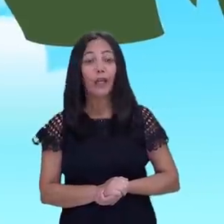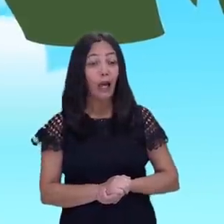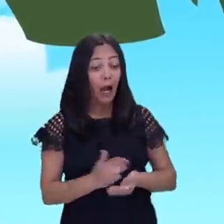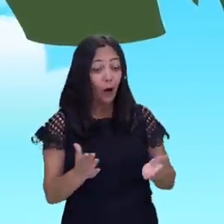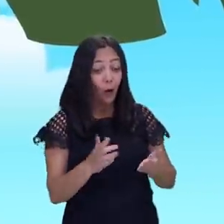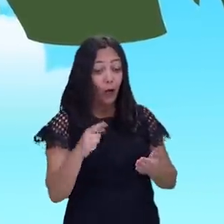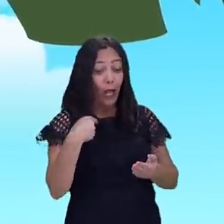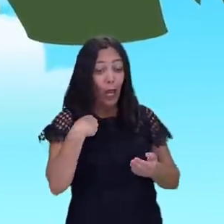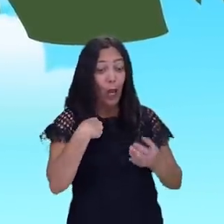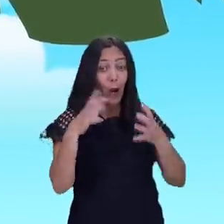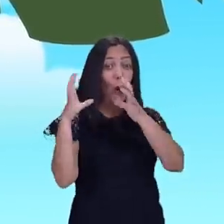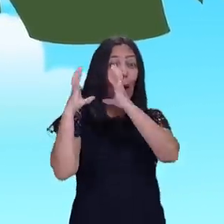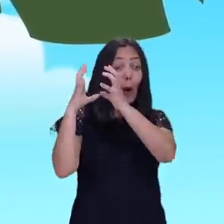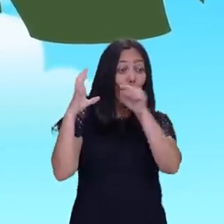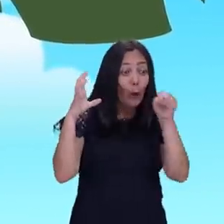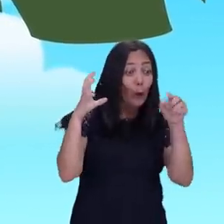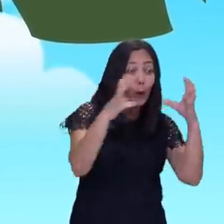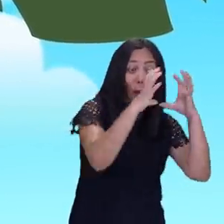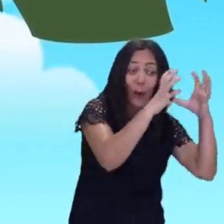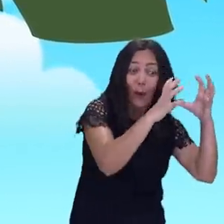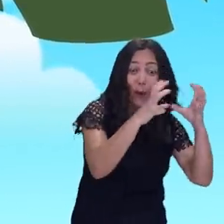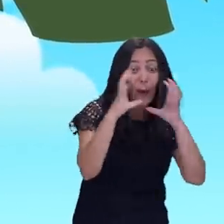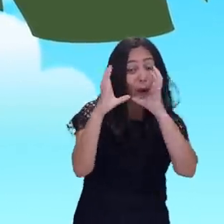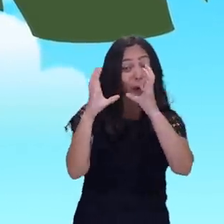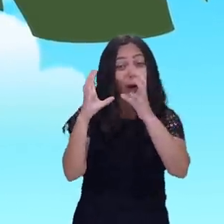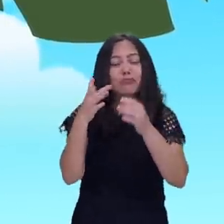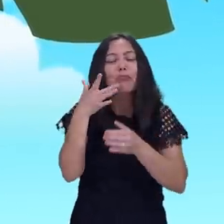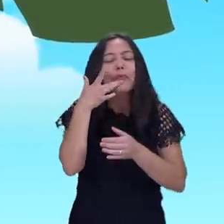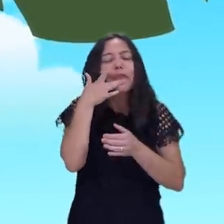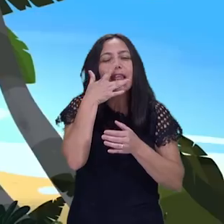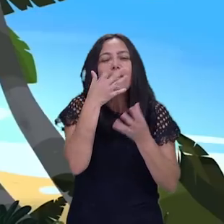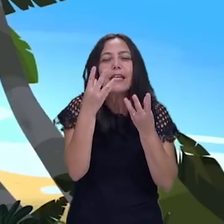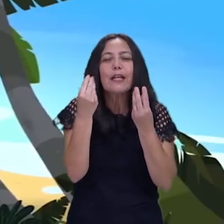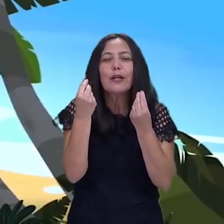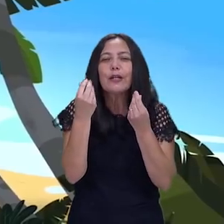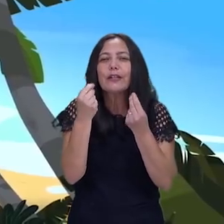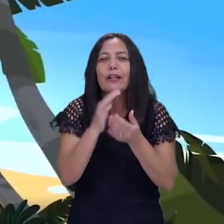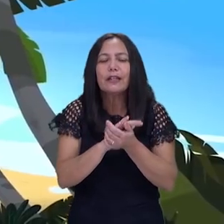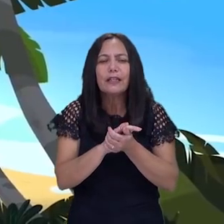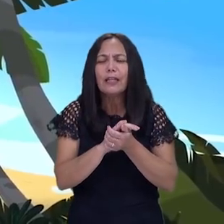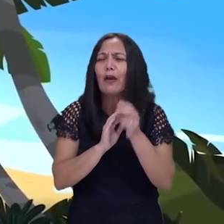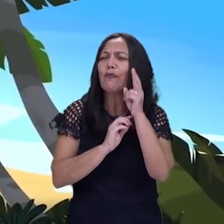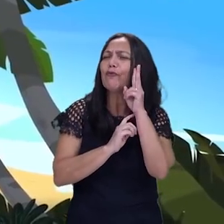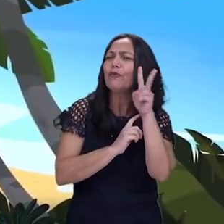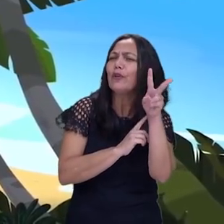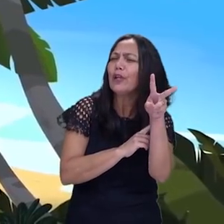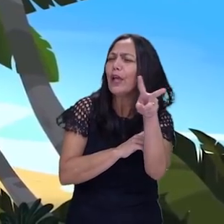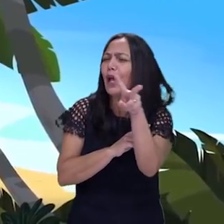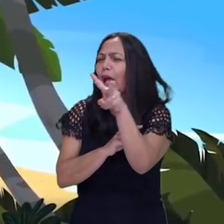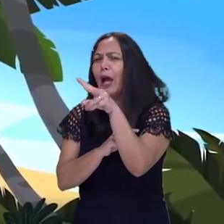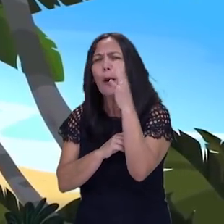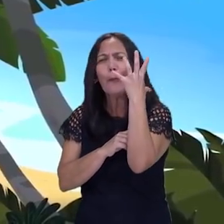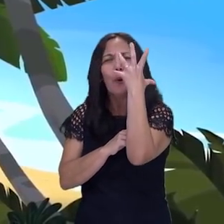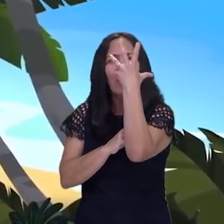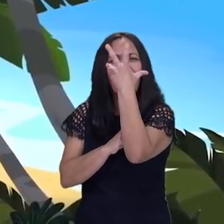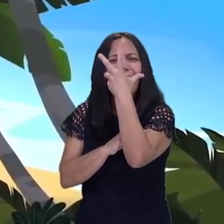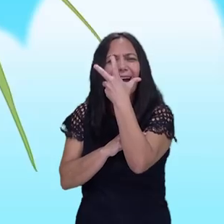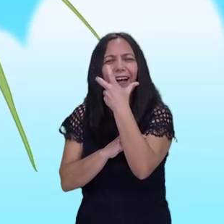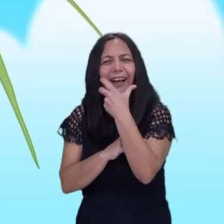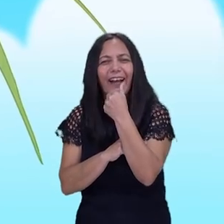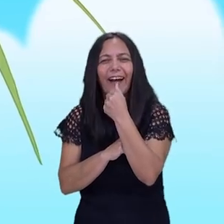Somos cocos! Cocos verdes e gostosos. Olha que vista linda que a gente